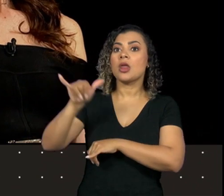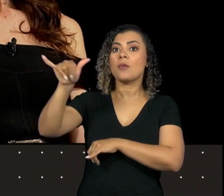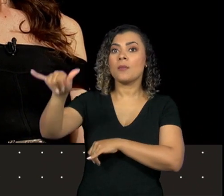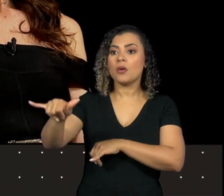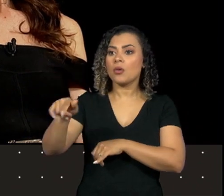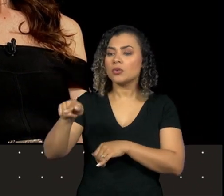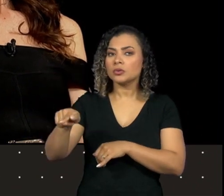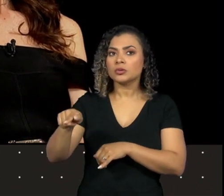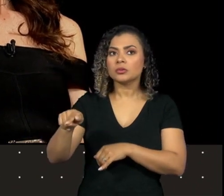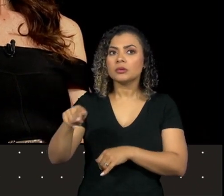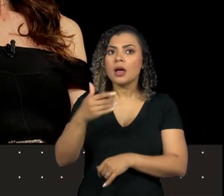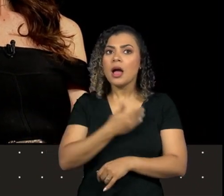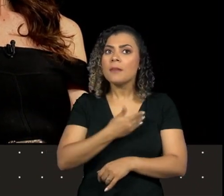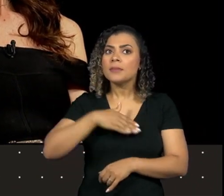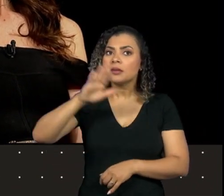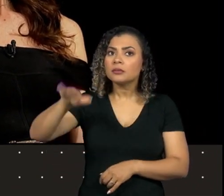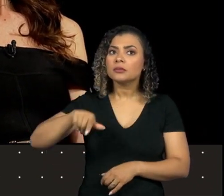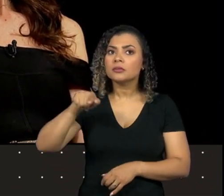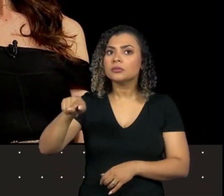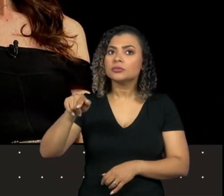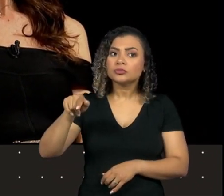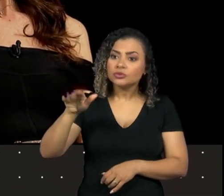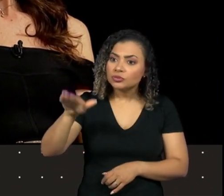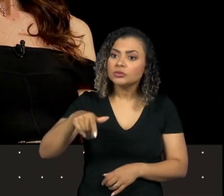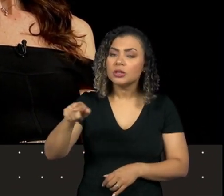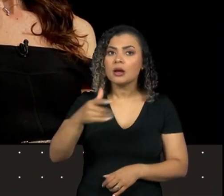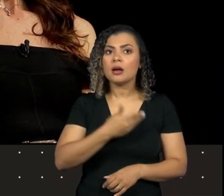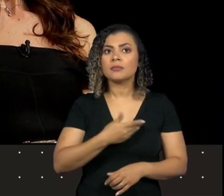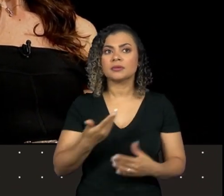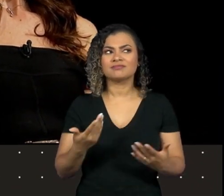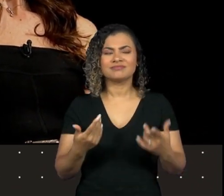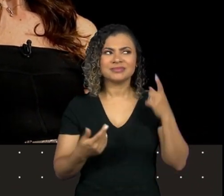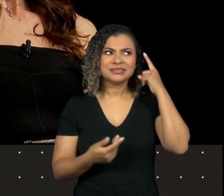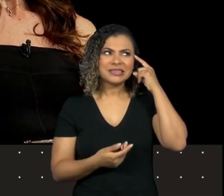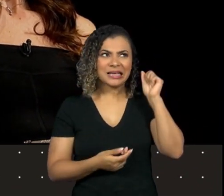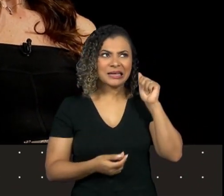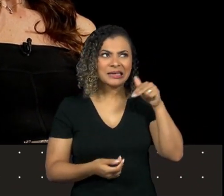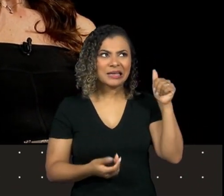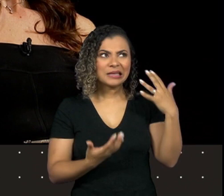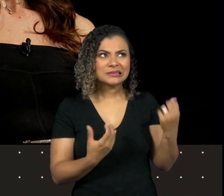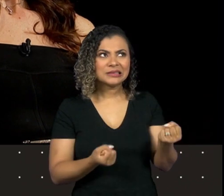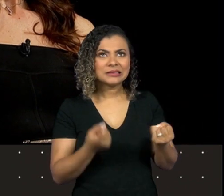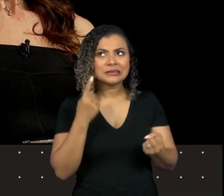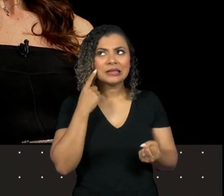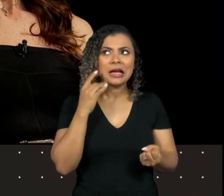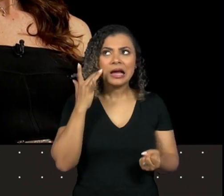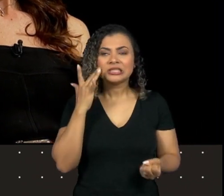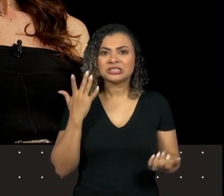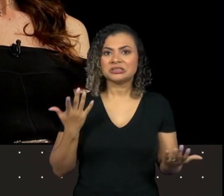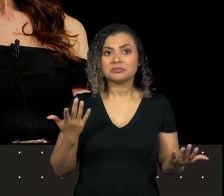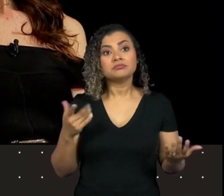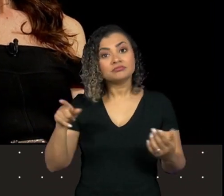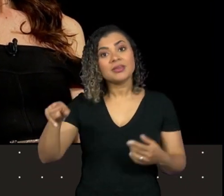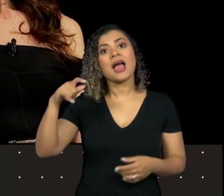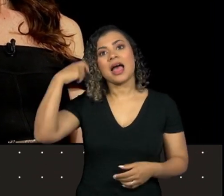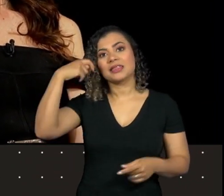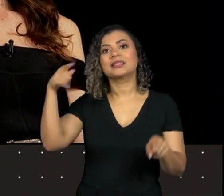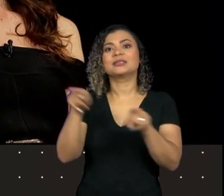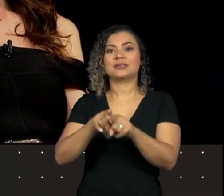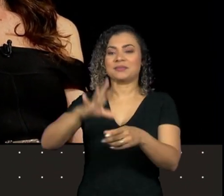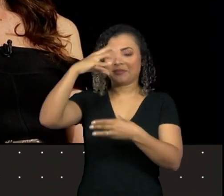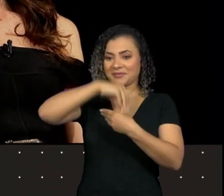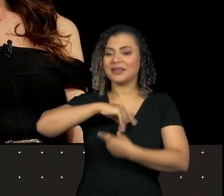por que você não chama a sua amiga Ana Canhas para atuar? Eu falei: será que a Ana topa atuar? E aí acabei descobrindo que ela é atriz